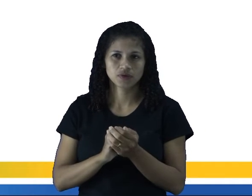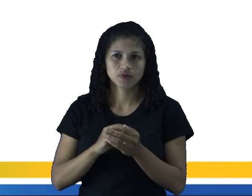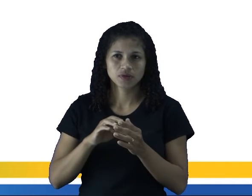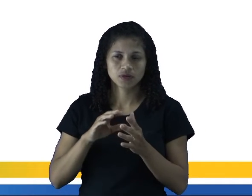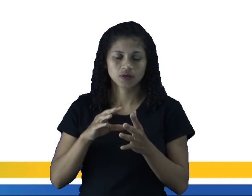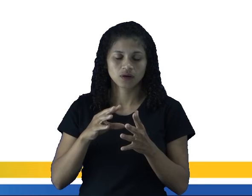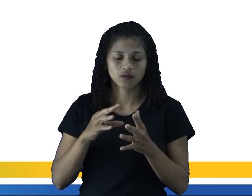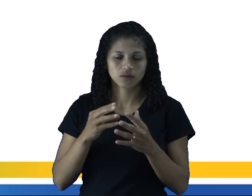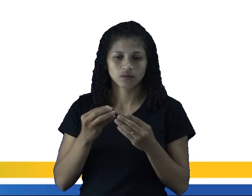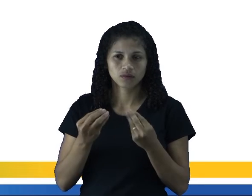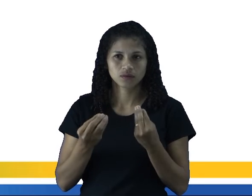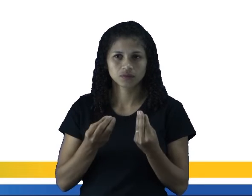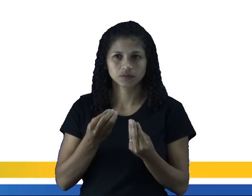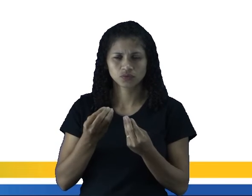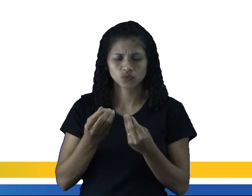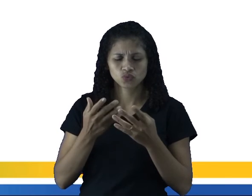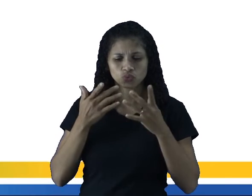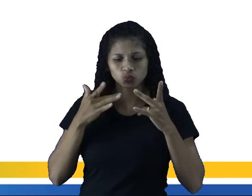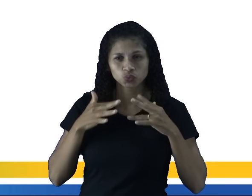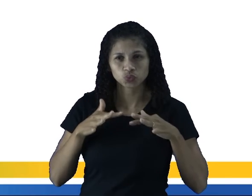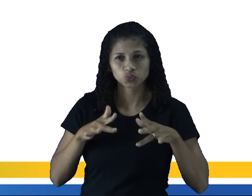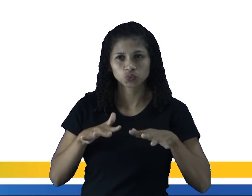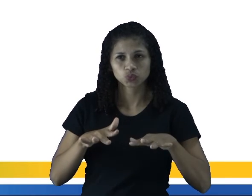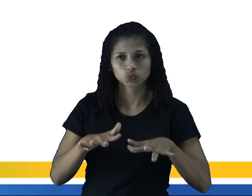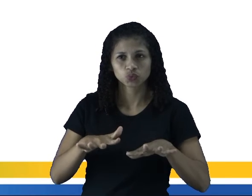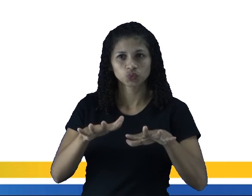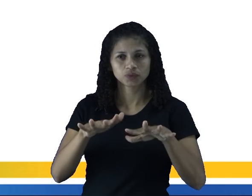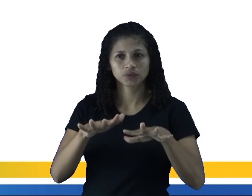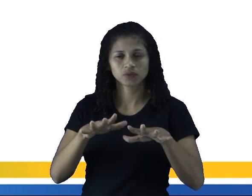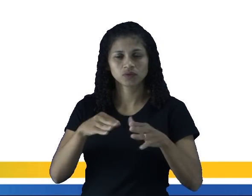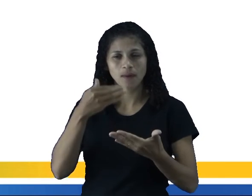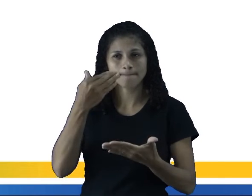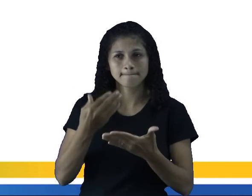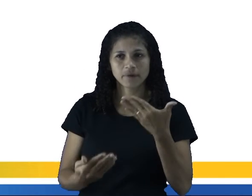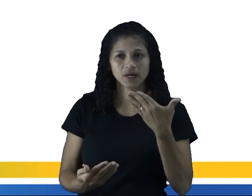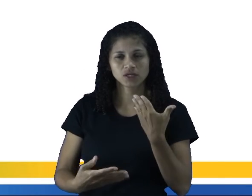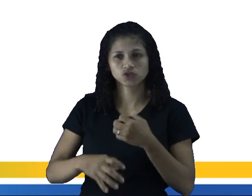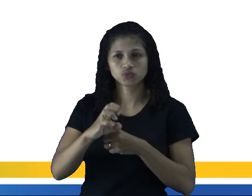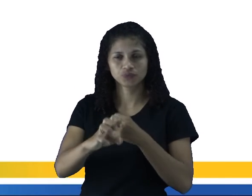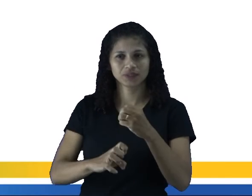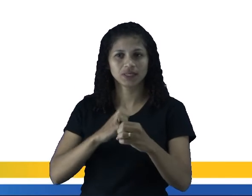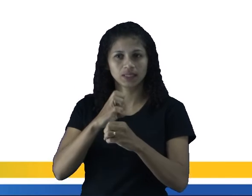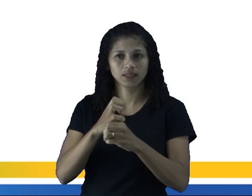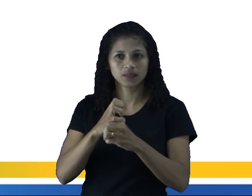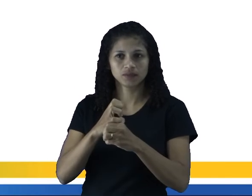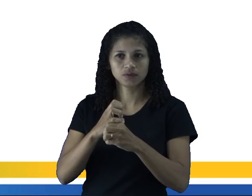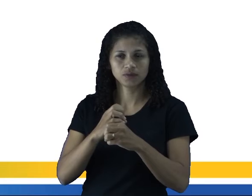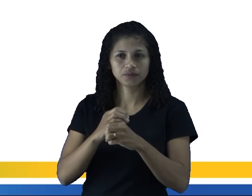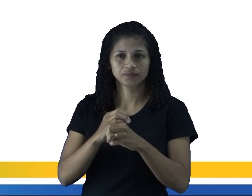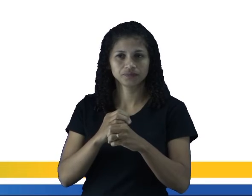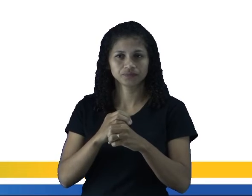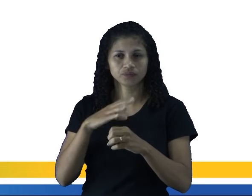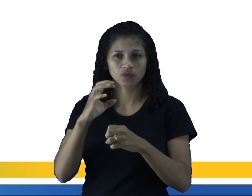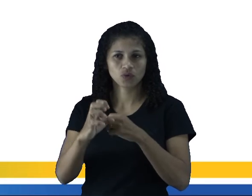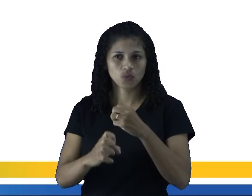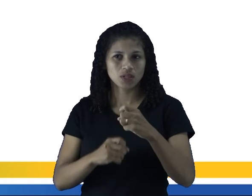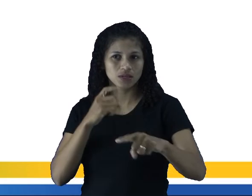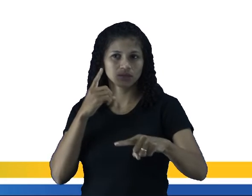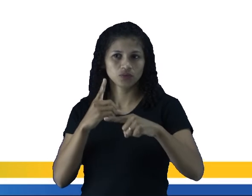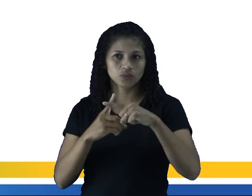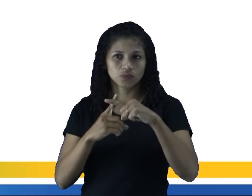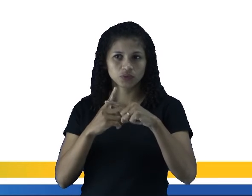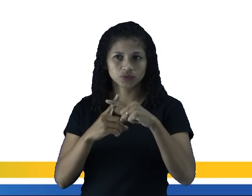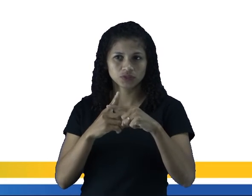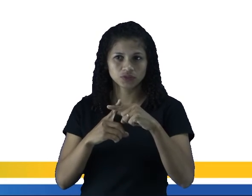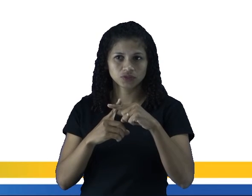cátion. Então, vai ser a energia liberada, né, quando esse átomo perde o elétron. E os elementos, né, com maior eletropositividade